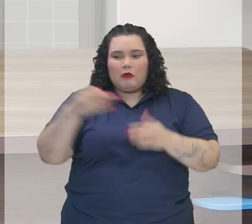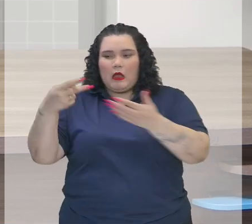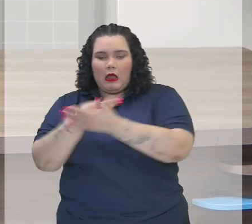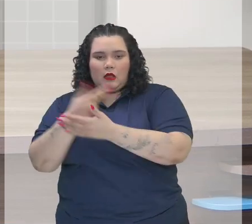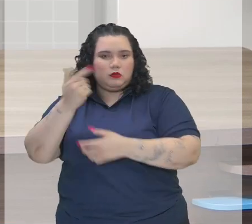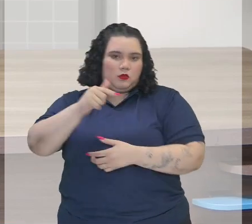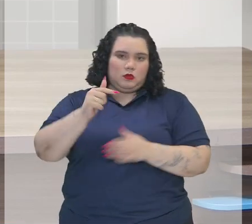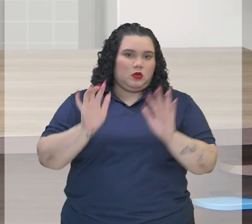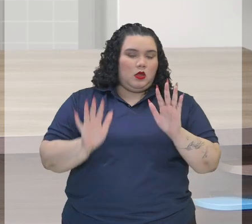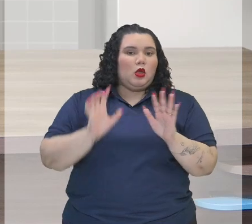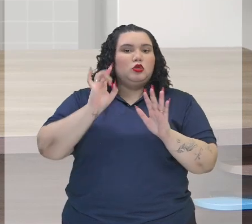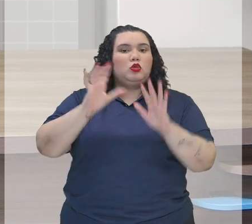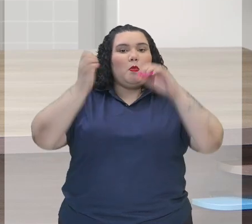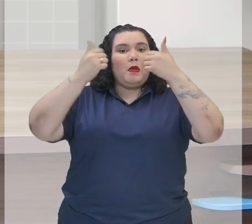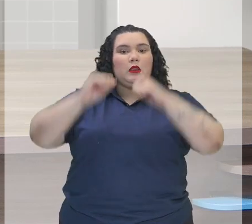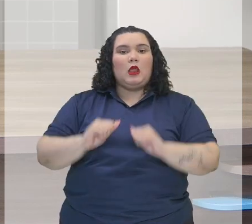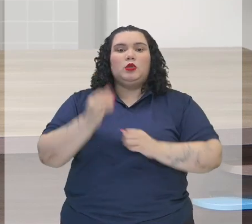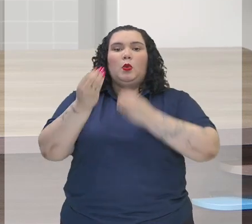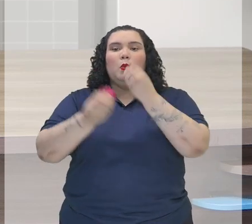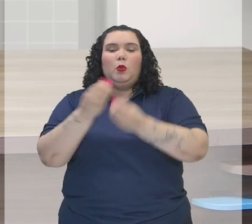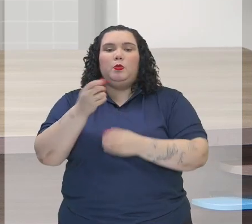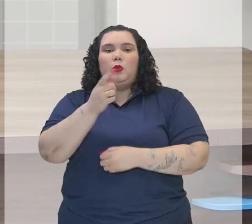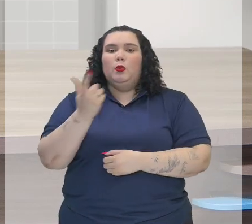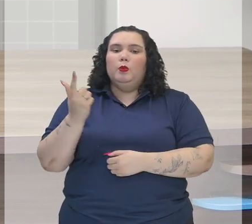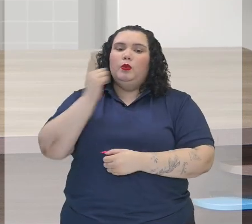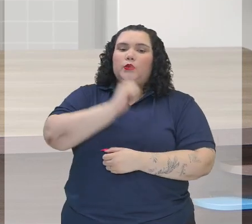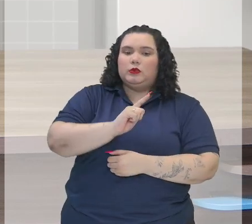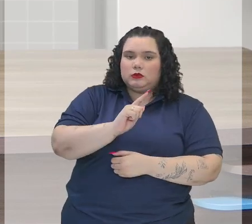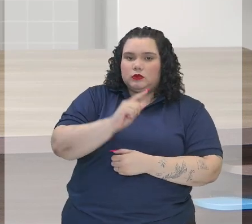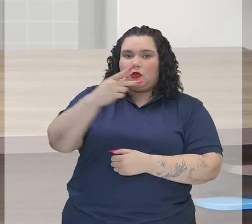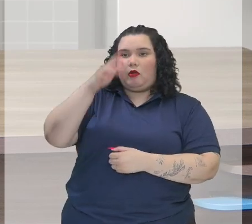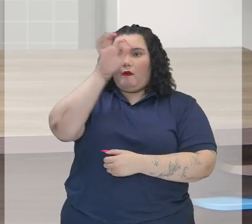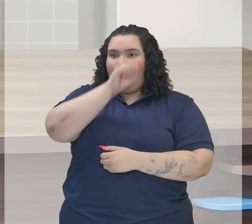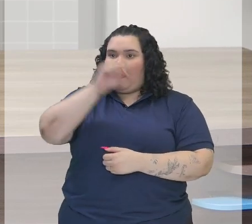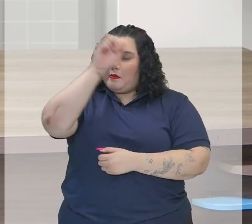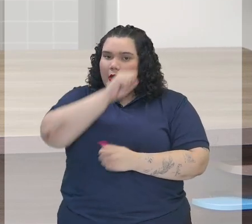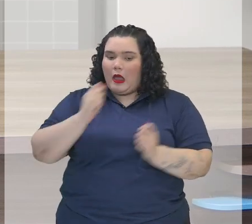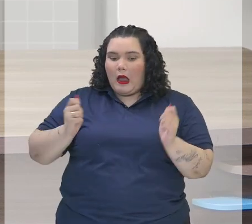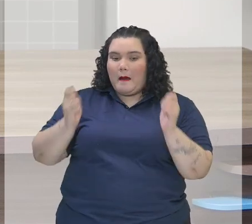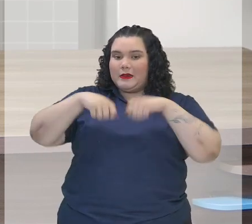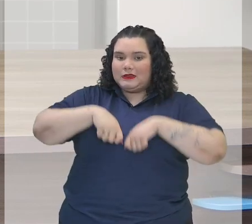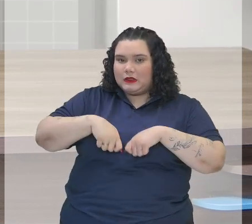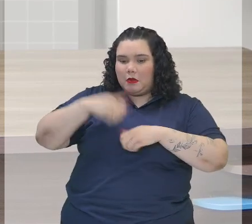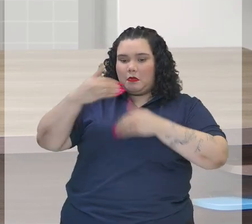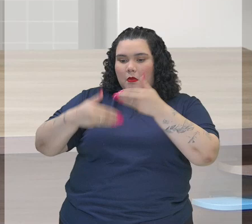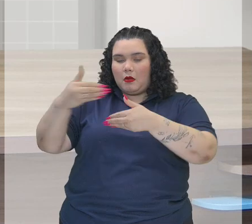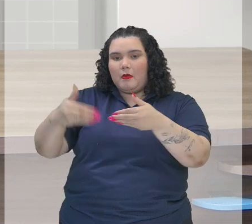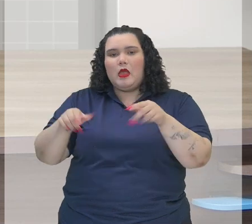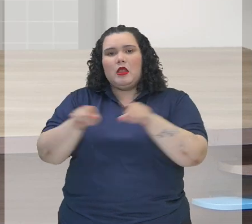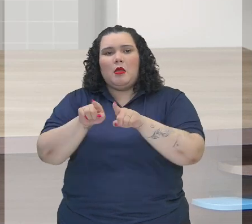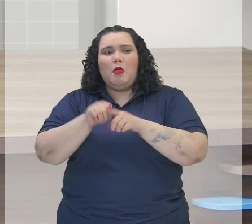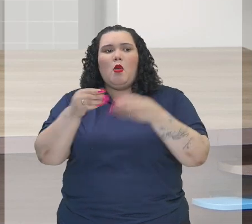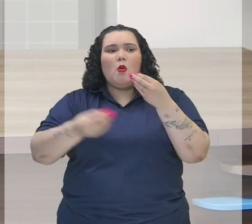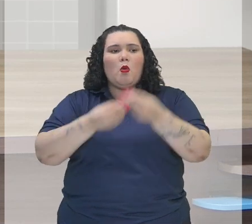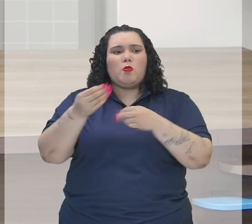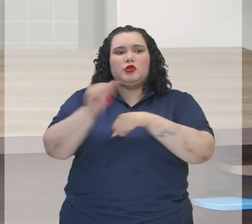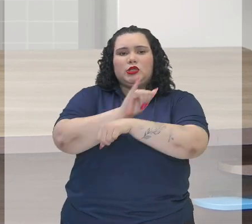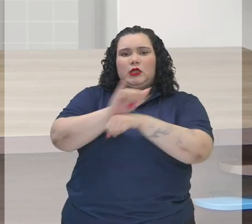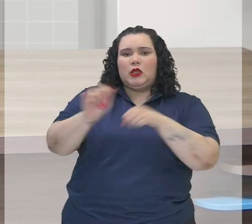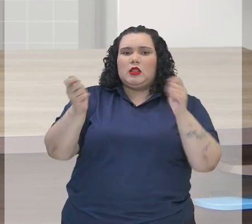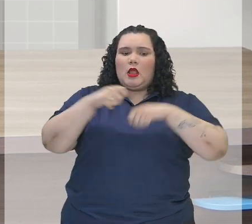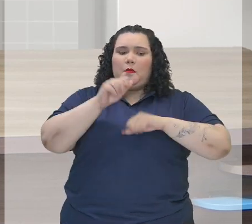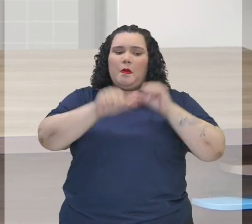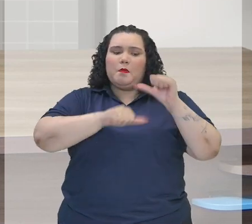nesse resultado, do ponto de vista da sua aprendizagem e de que forma você pode melhorar ao longo do